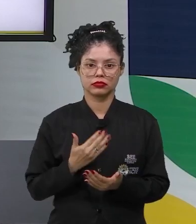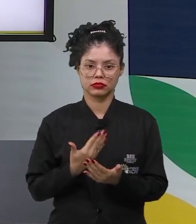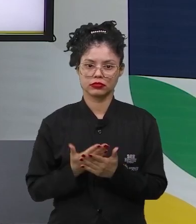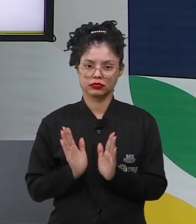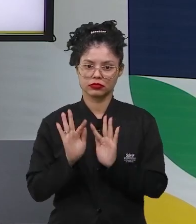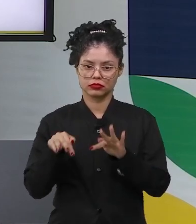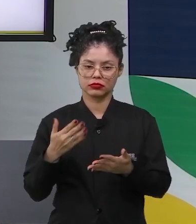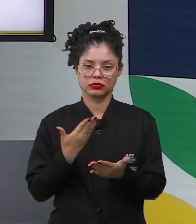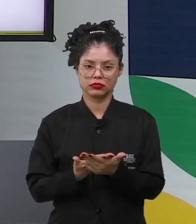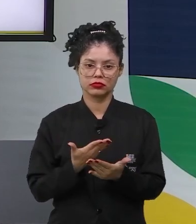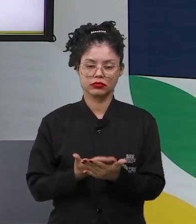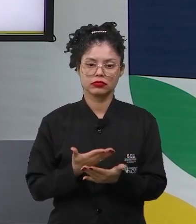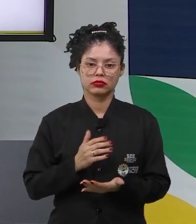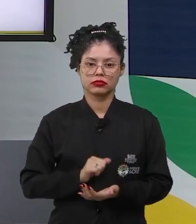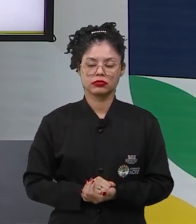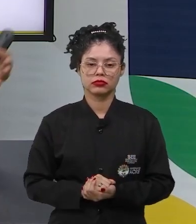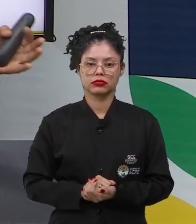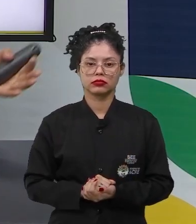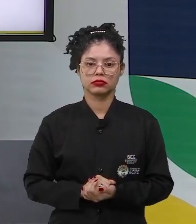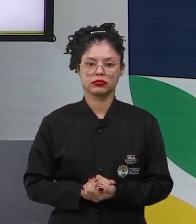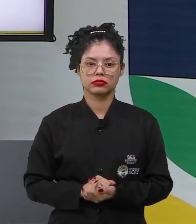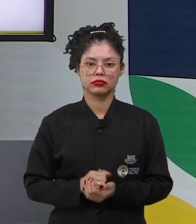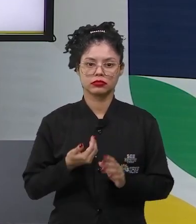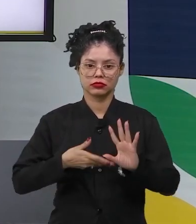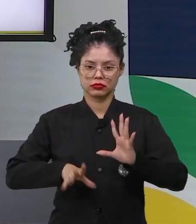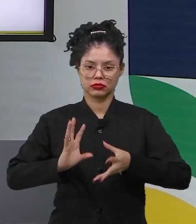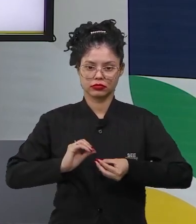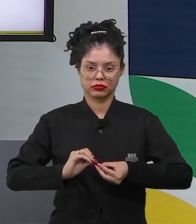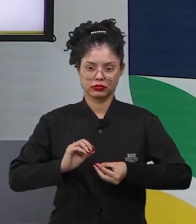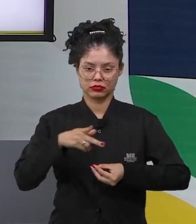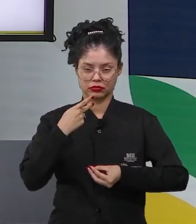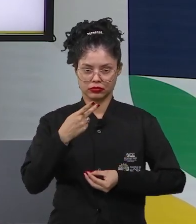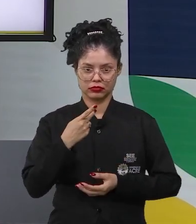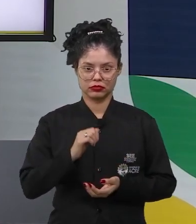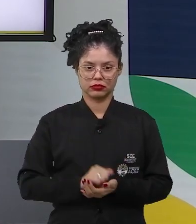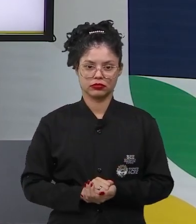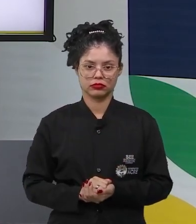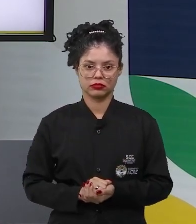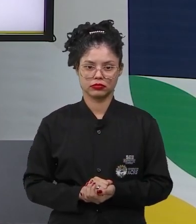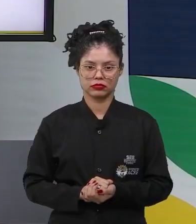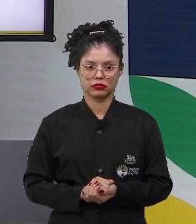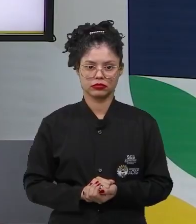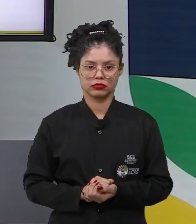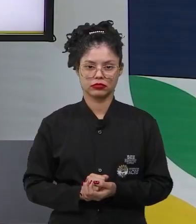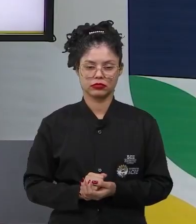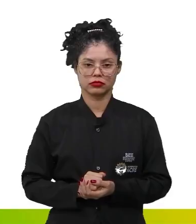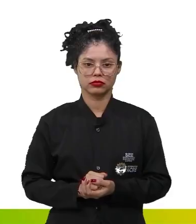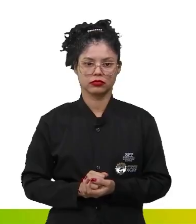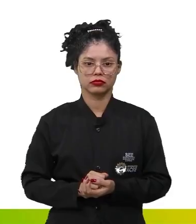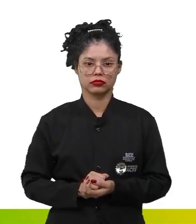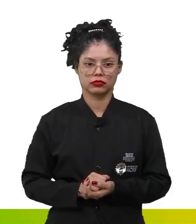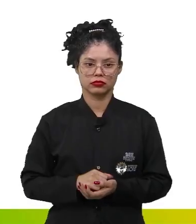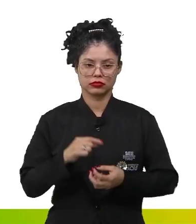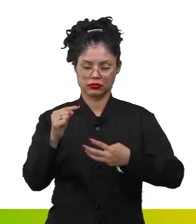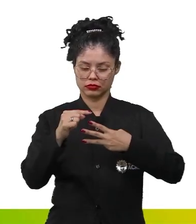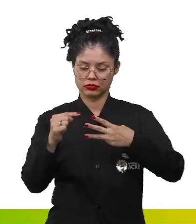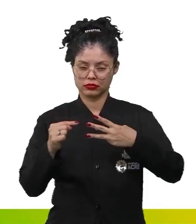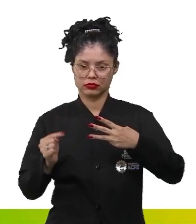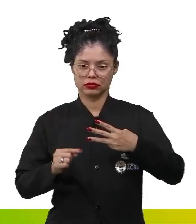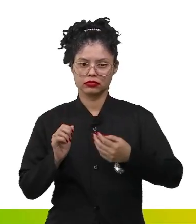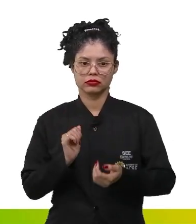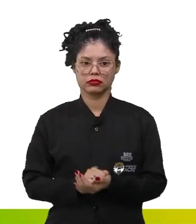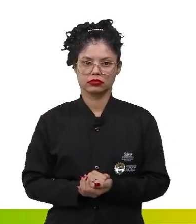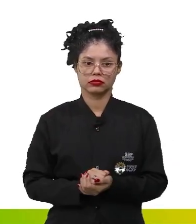ao final da nossa aula e eu quero resumir o que foi a nossa aula de hoje. Vamos lá, 3 itens aqui